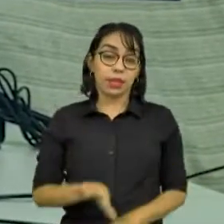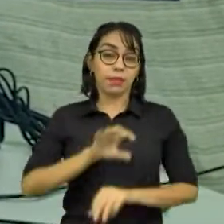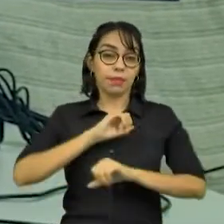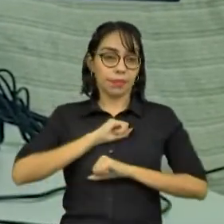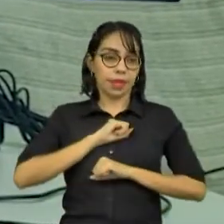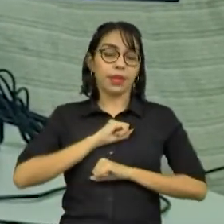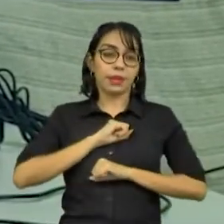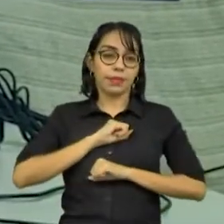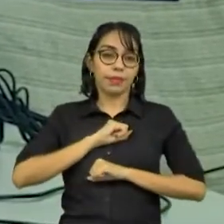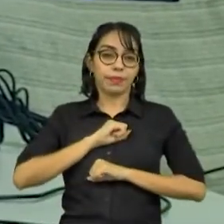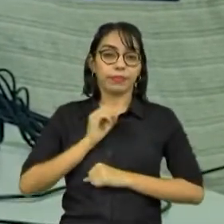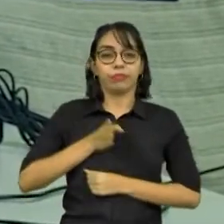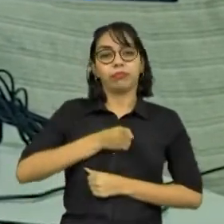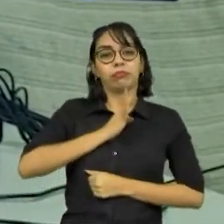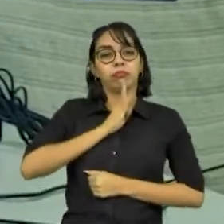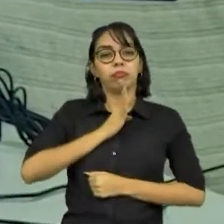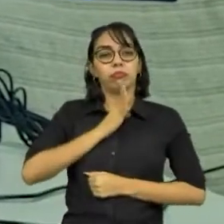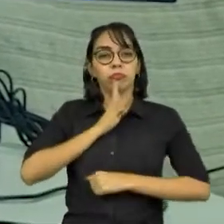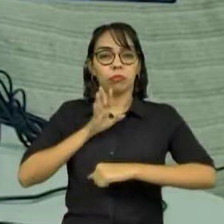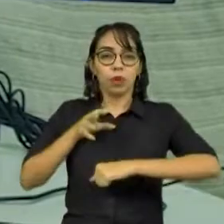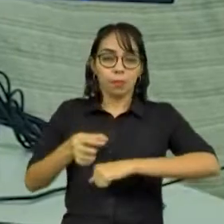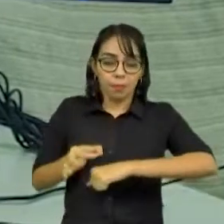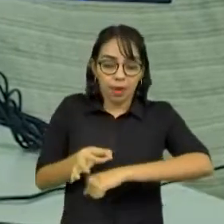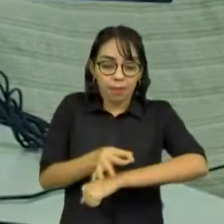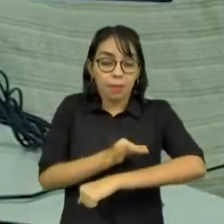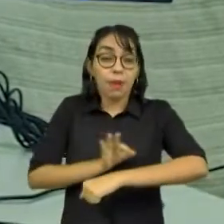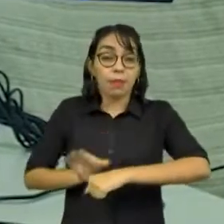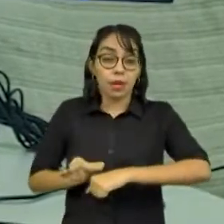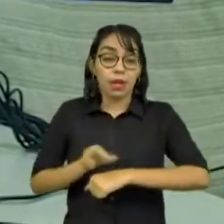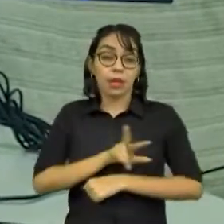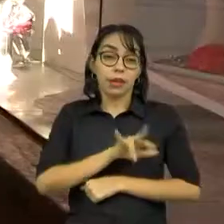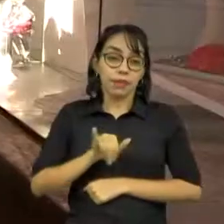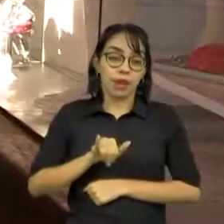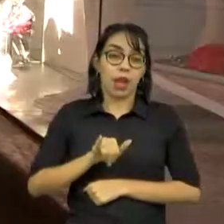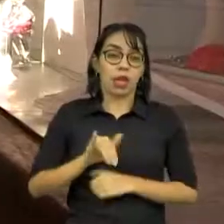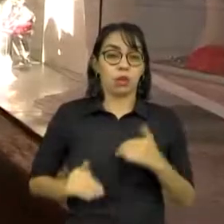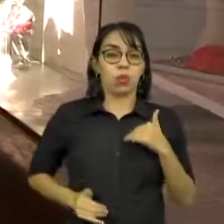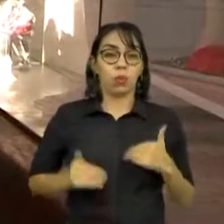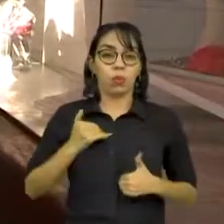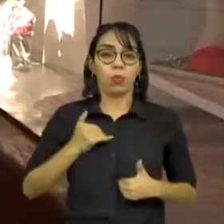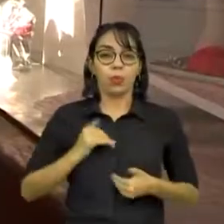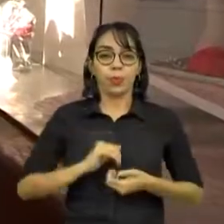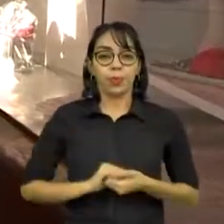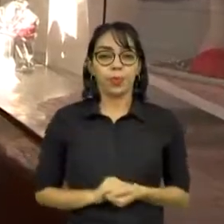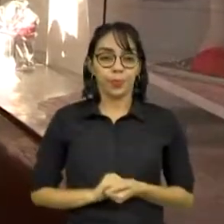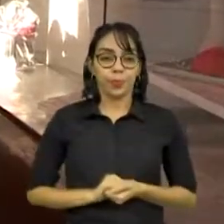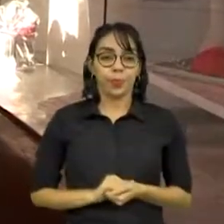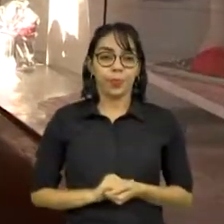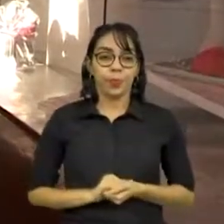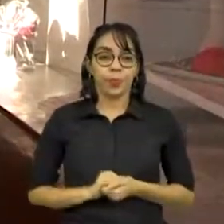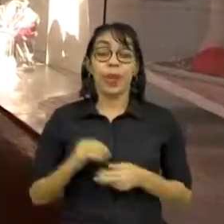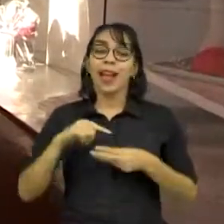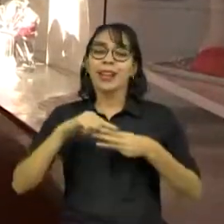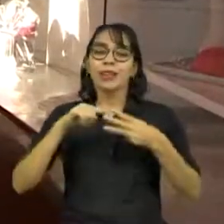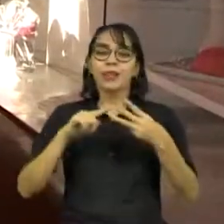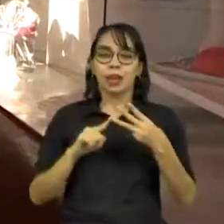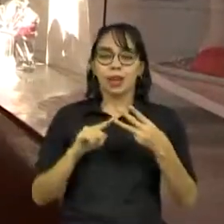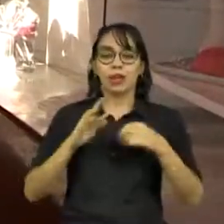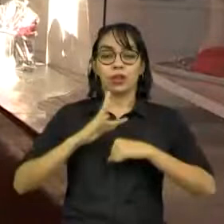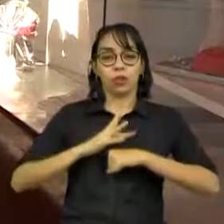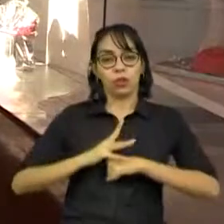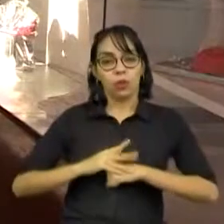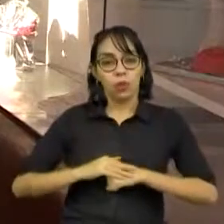formato das lesões que a gente já conhece de múltiplas lesões de pele. Apesar dessas 3 doenças serem